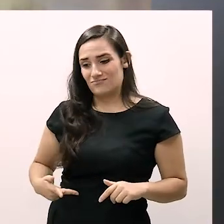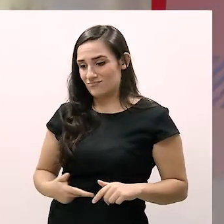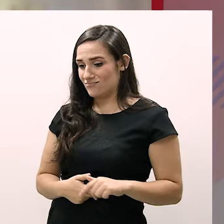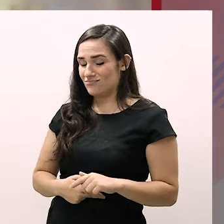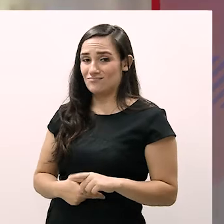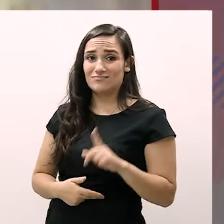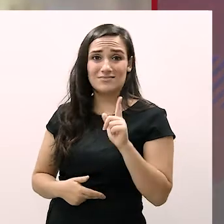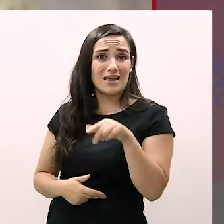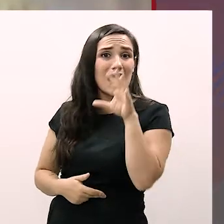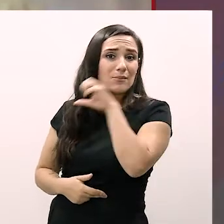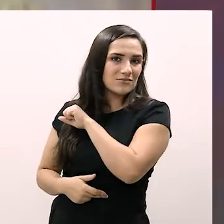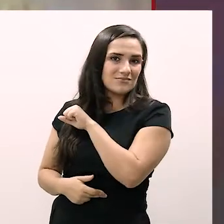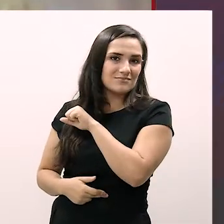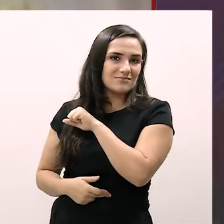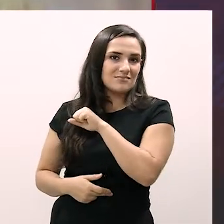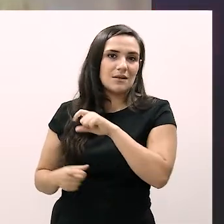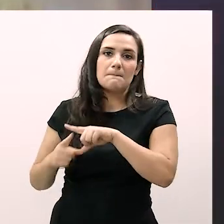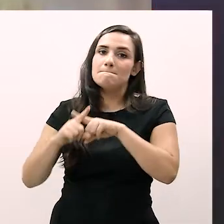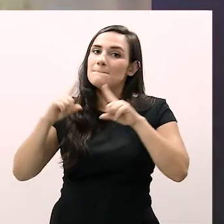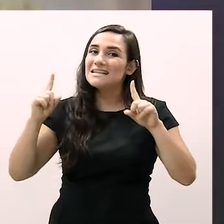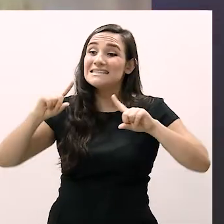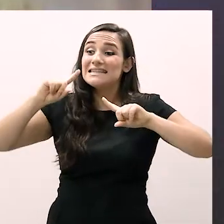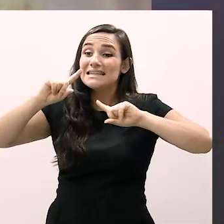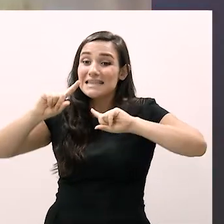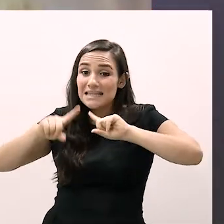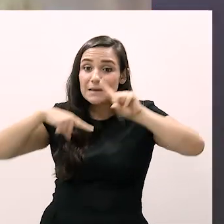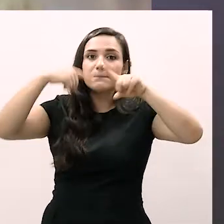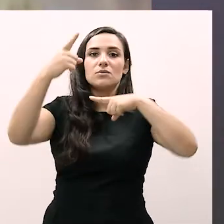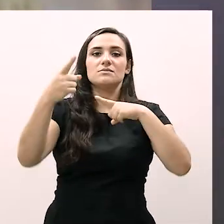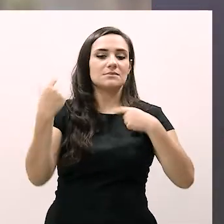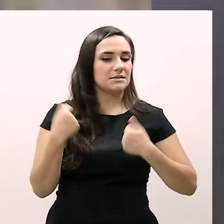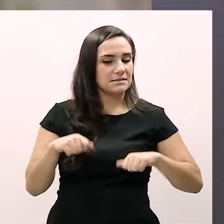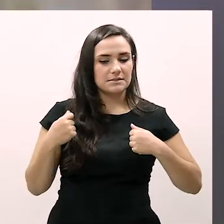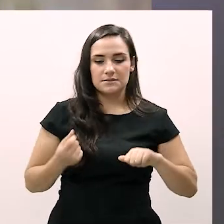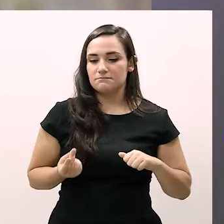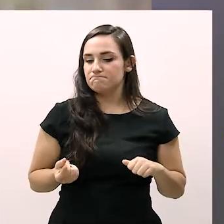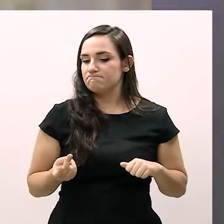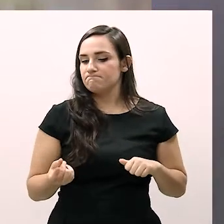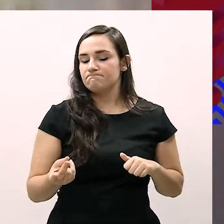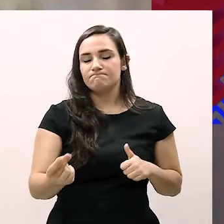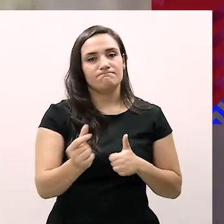precoce, mas o acompanhamento desses pacientes é ad eterno.